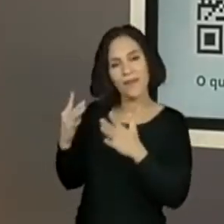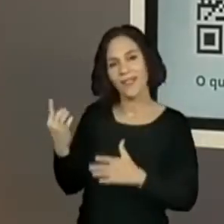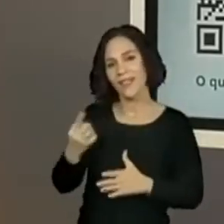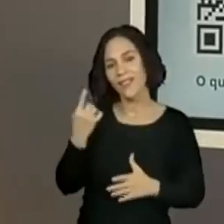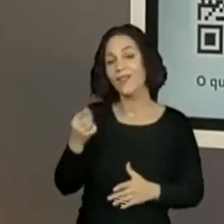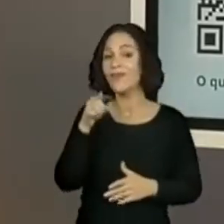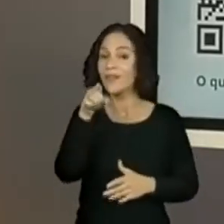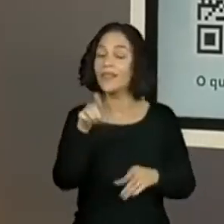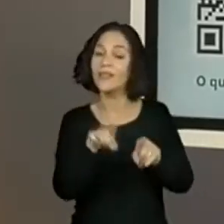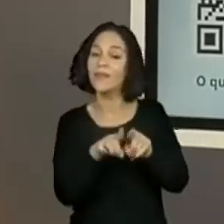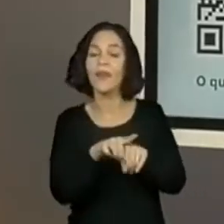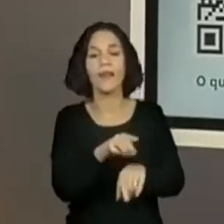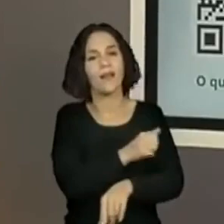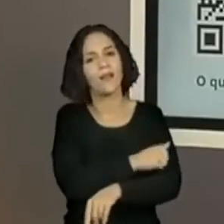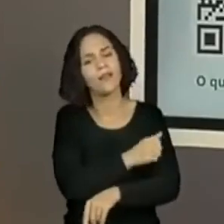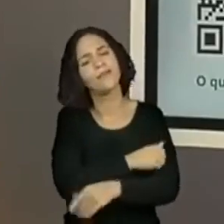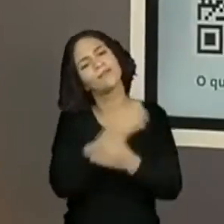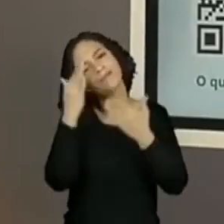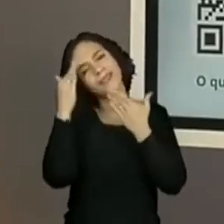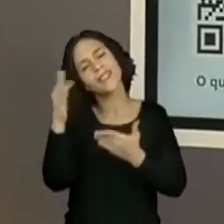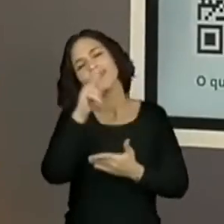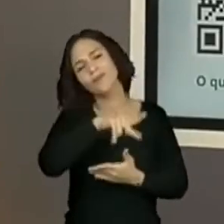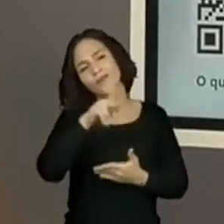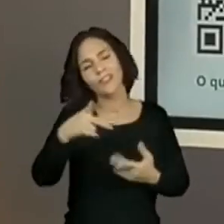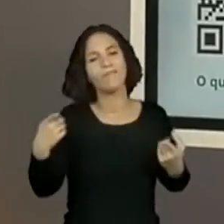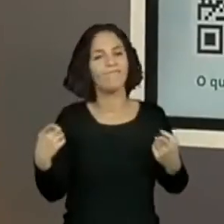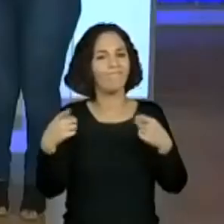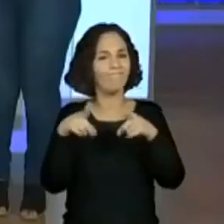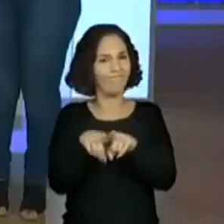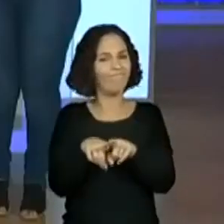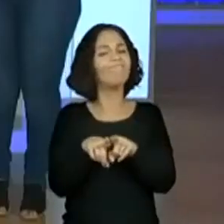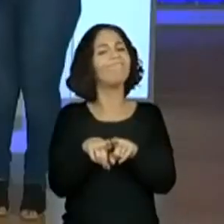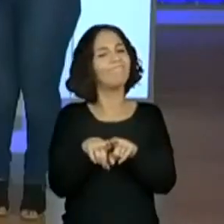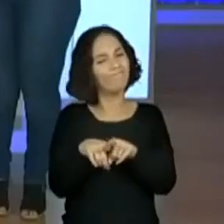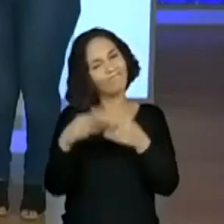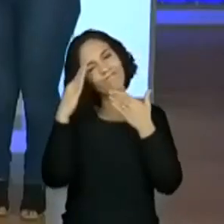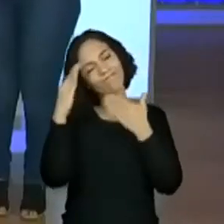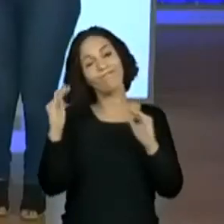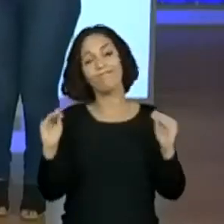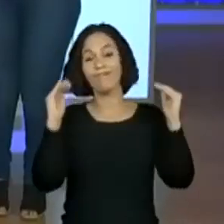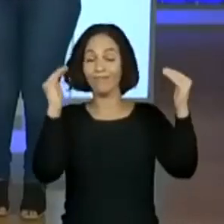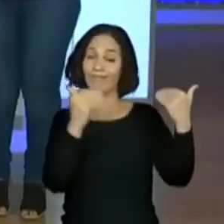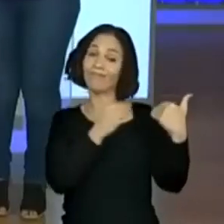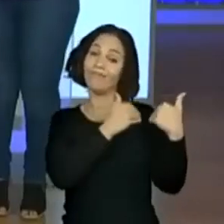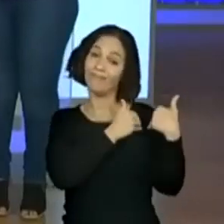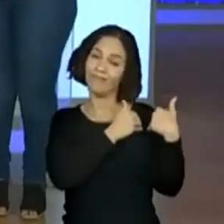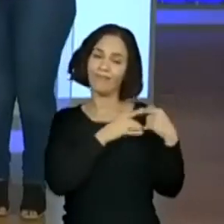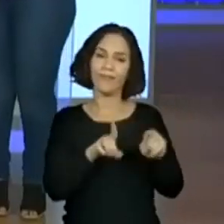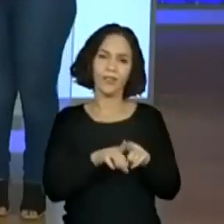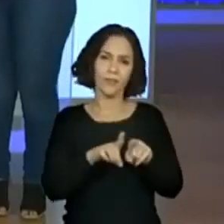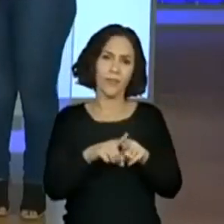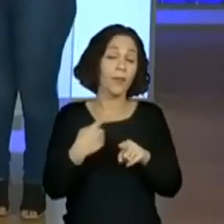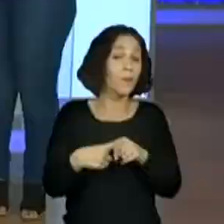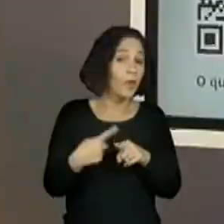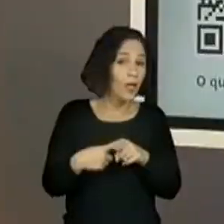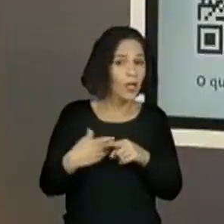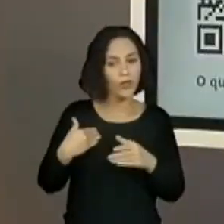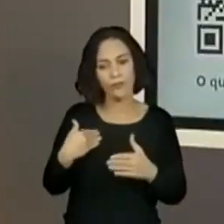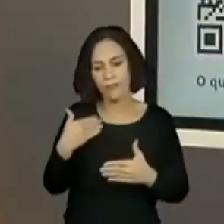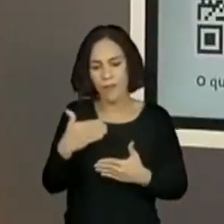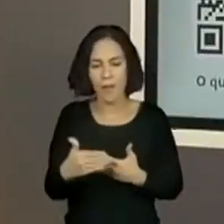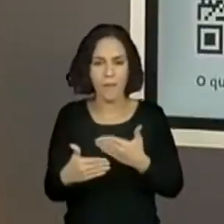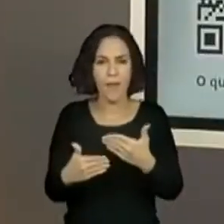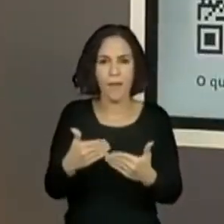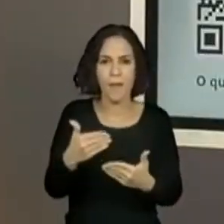para vocês, alunos. Obrigada, professores pela parceria, muito grata, responsáveis, né, por todo o trabalho realizado por porque vocês. Porque a gente vai caminhando junto